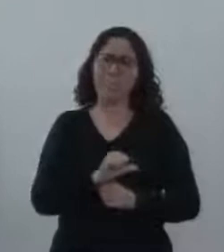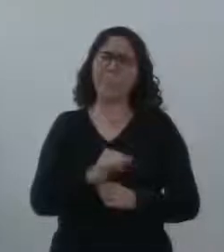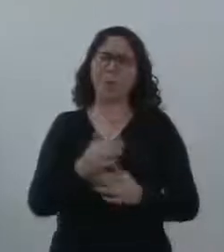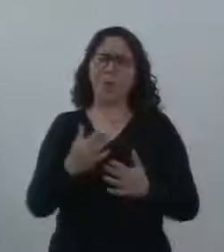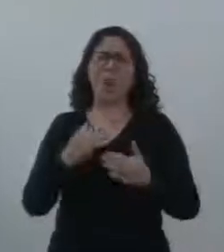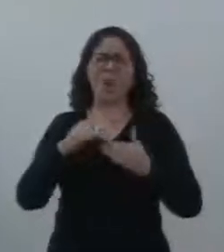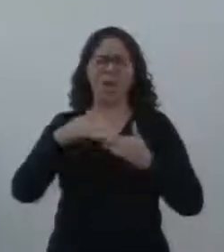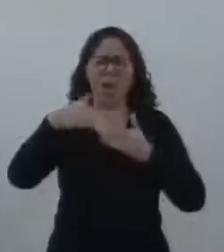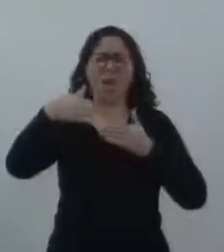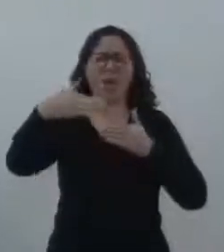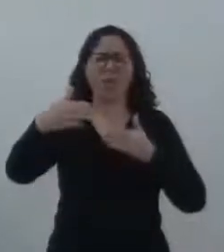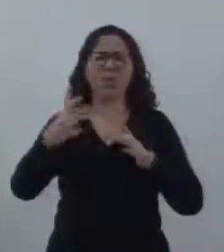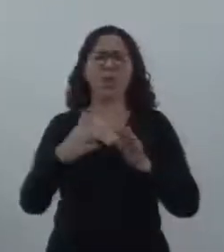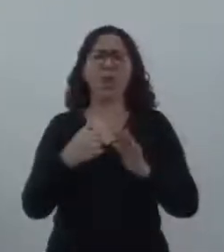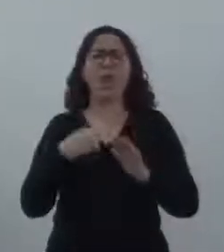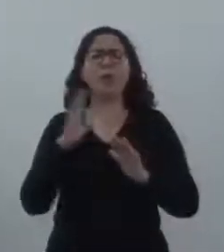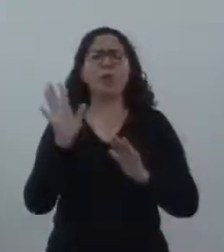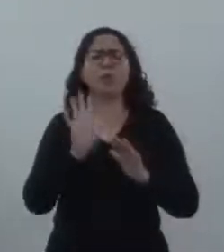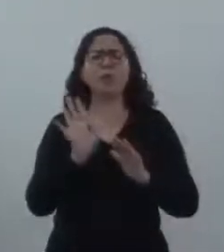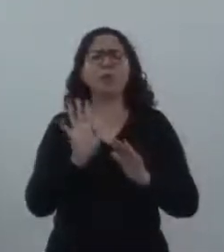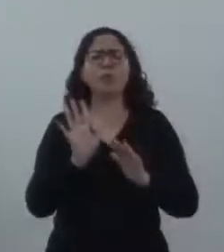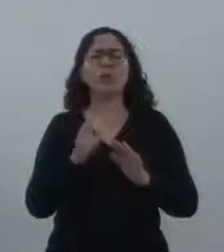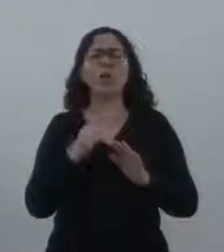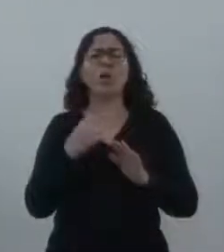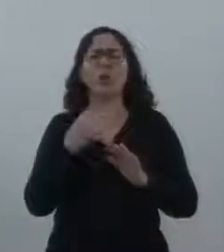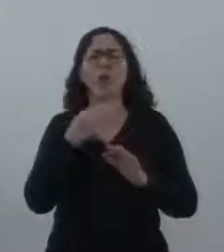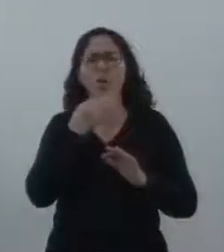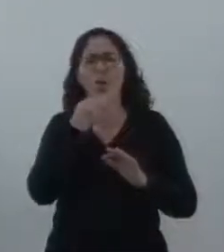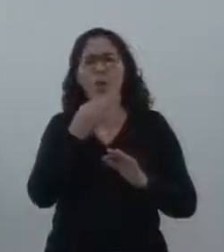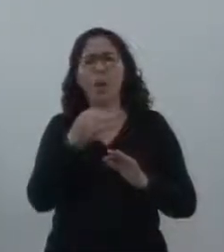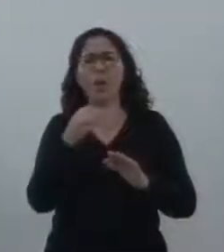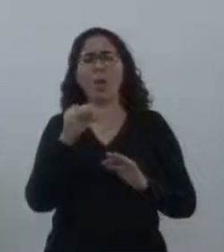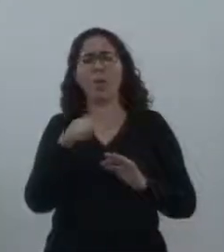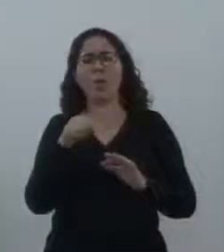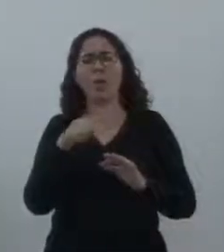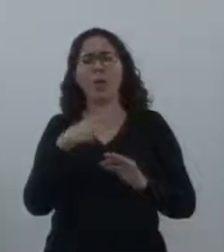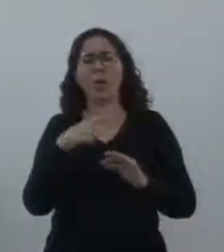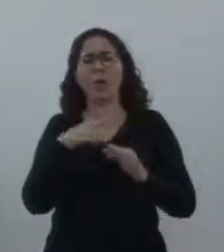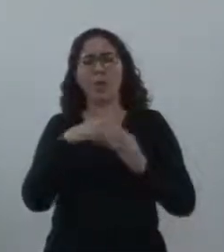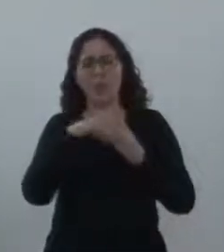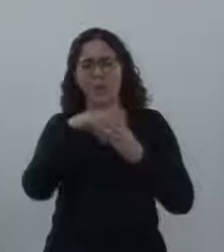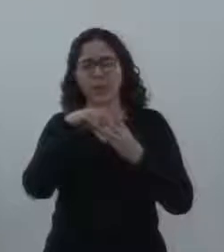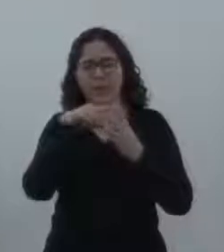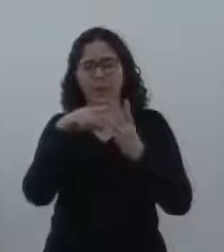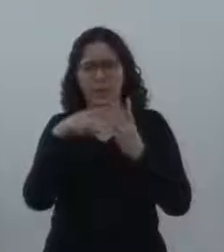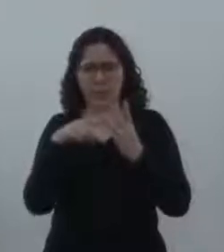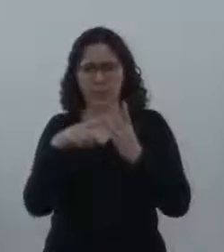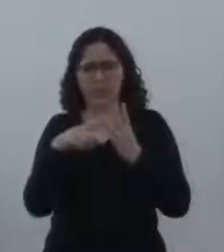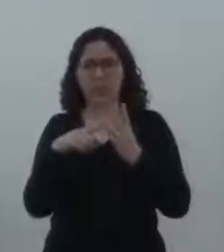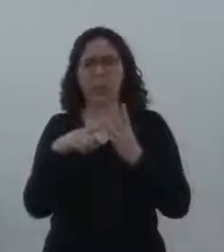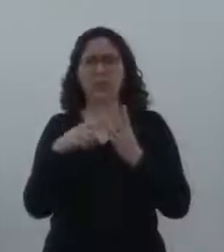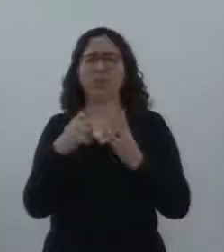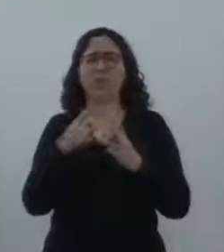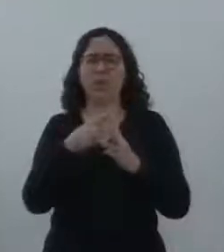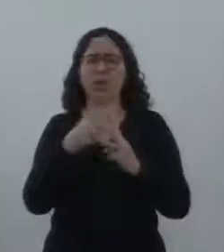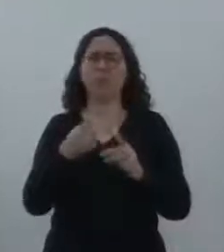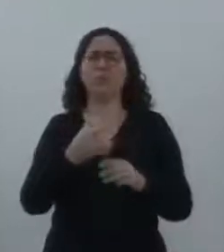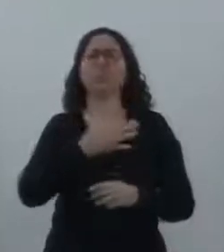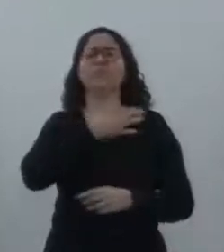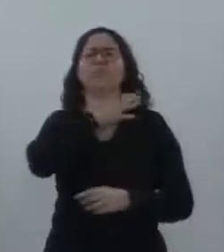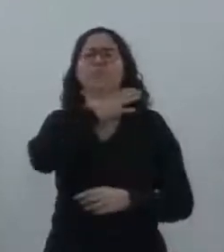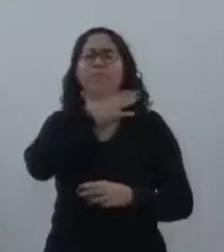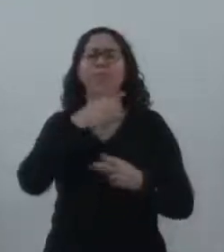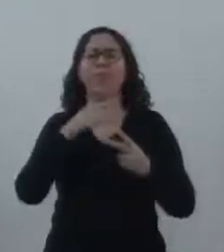isso mais para frente. Mas o que eu queria só comentar de tudo isso? Que esses 3 pilares, o endividamento, a